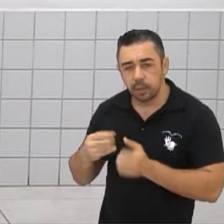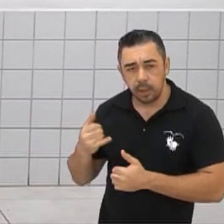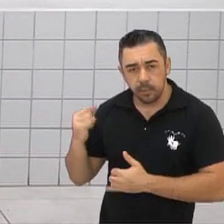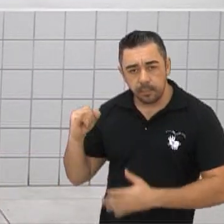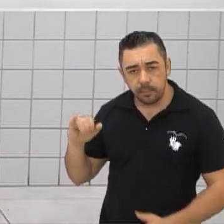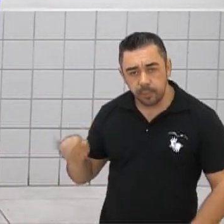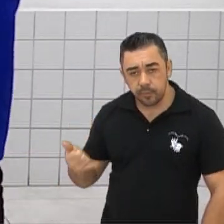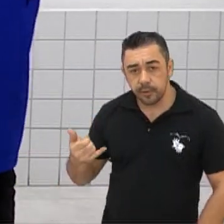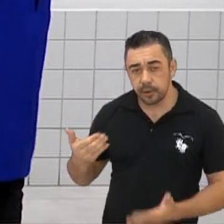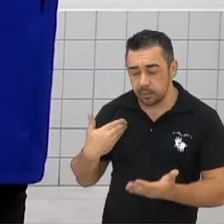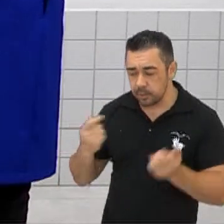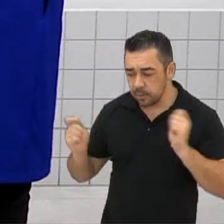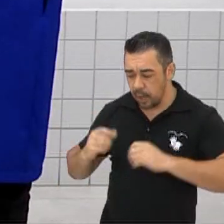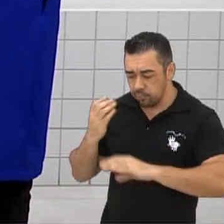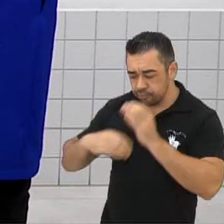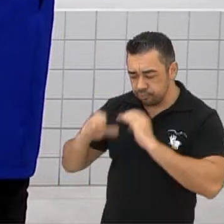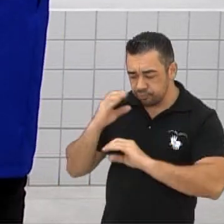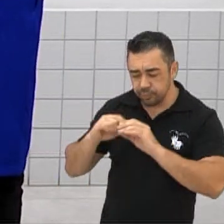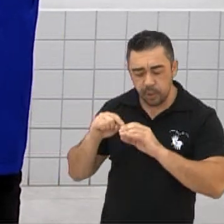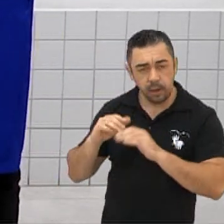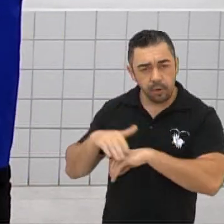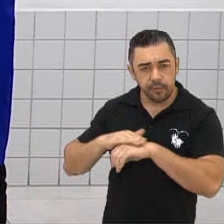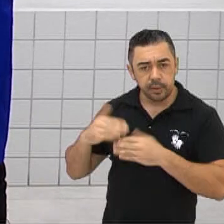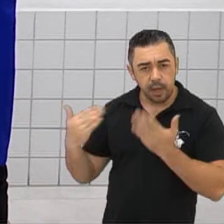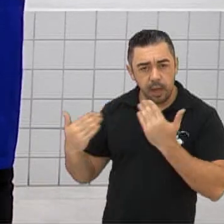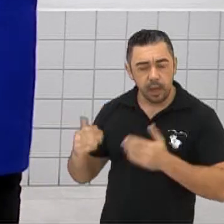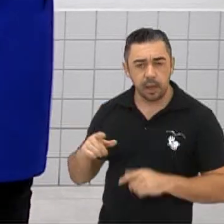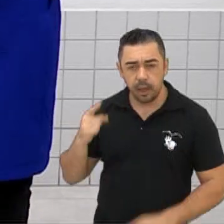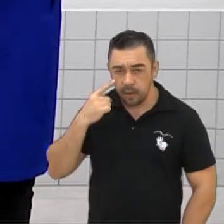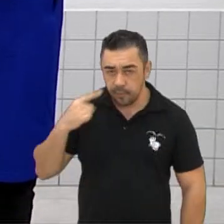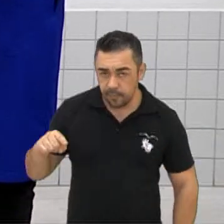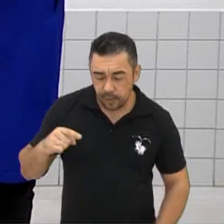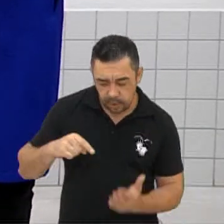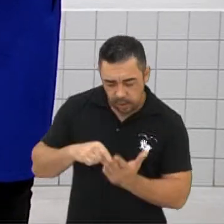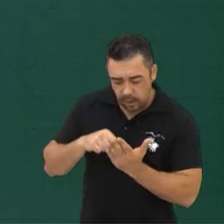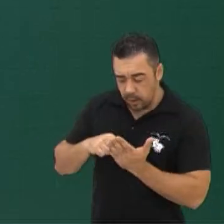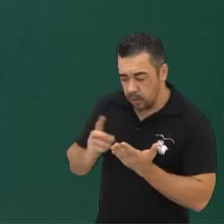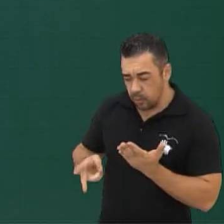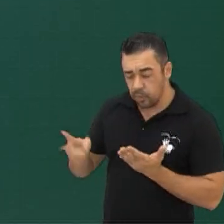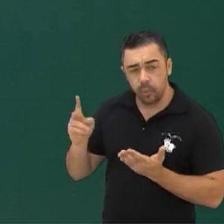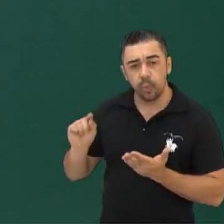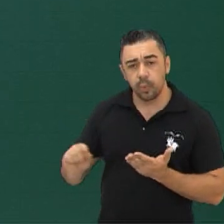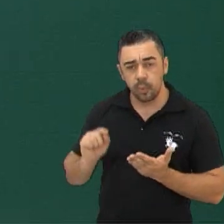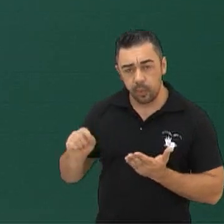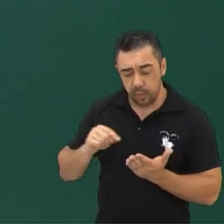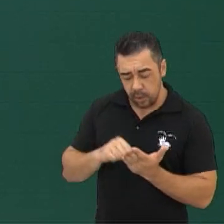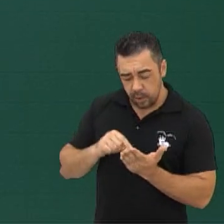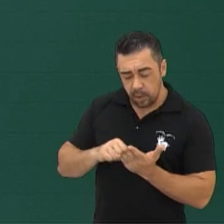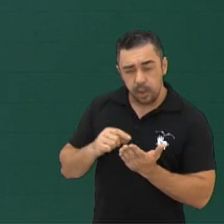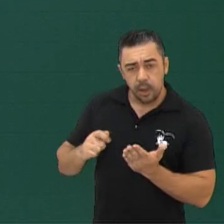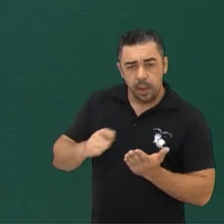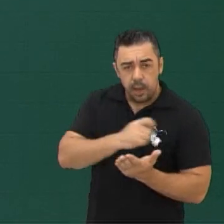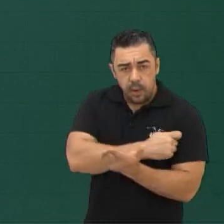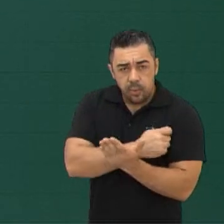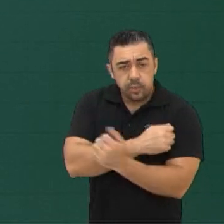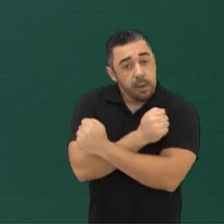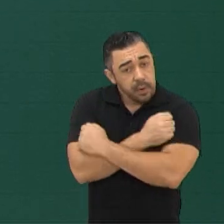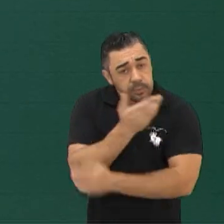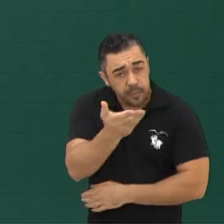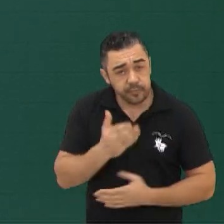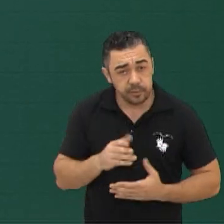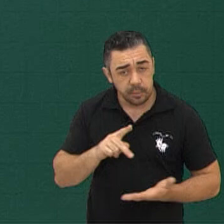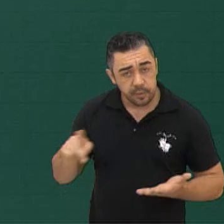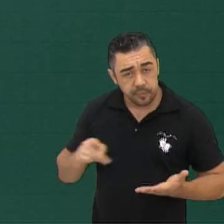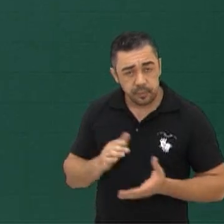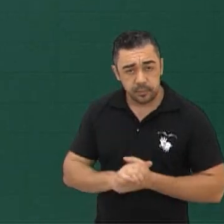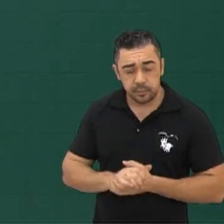precisa interagir aqui com os alunos, né? Vou dar uma olhadinha aqui no celular antes de a gente continuar. Olha, tem um aluno aí que está mandando um abraço para você, professor